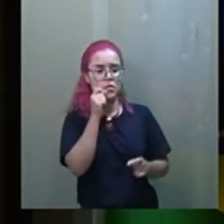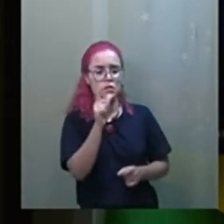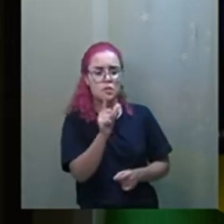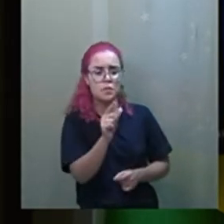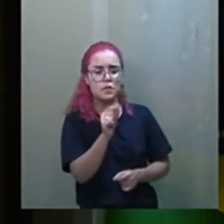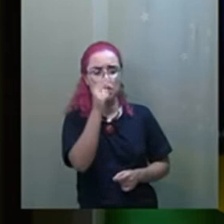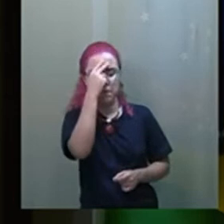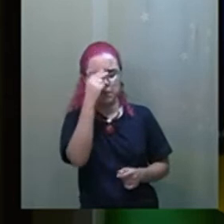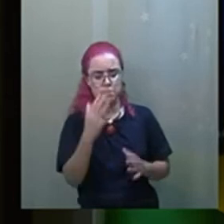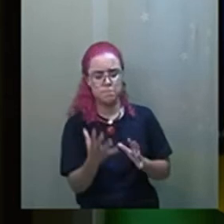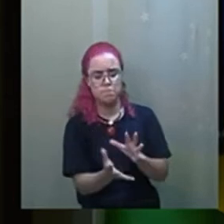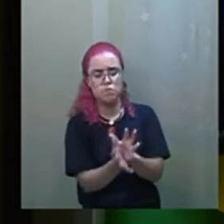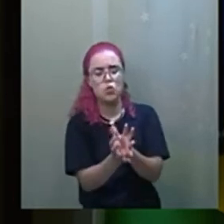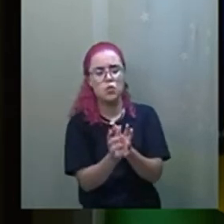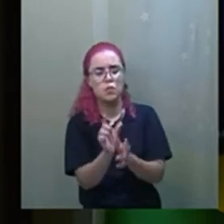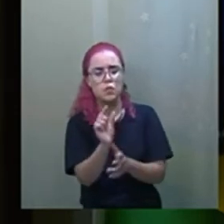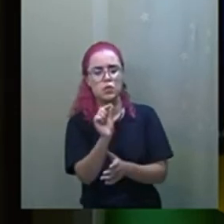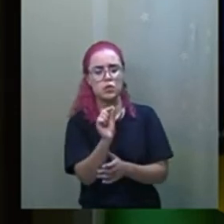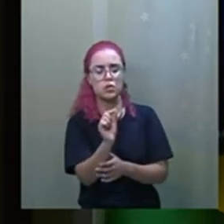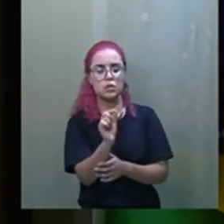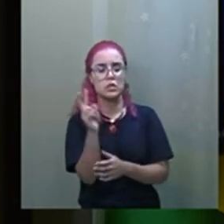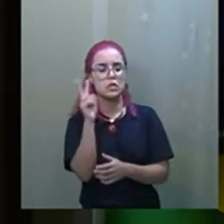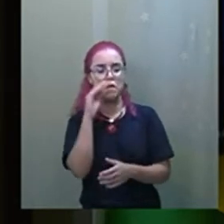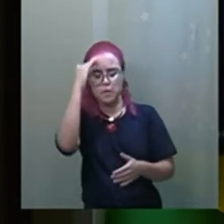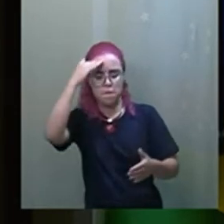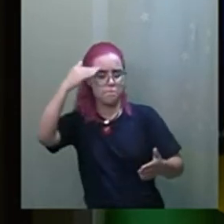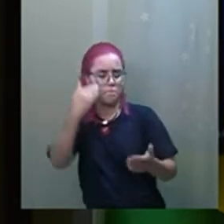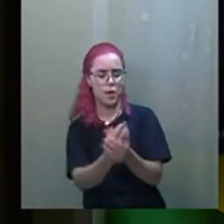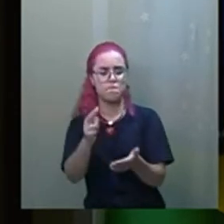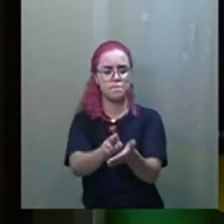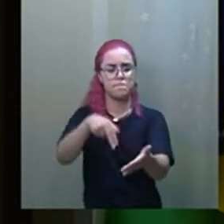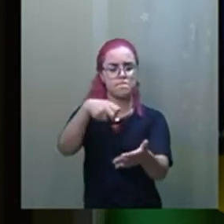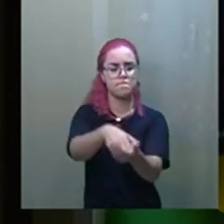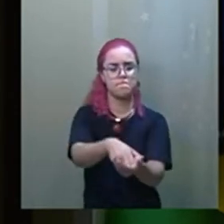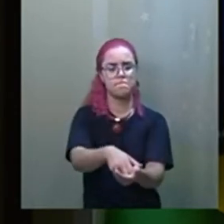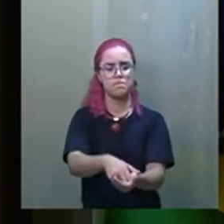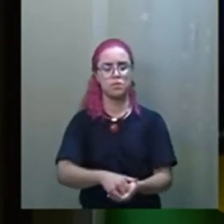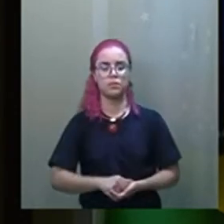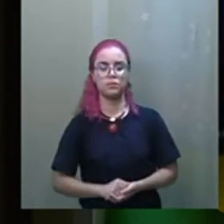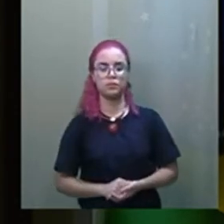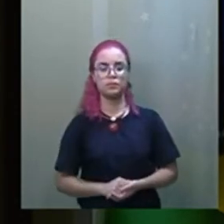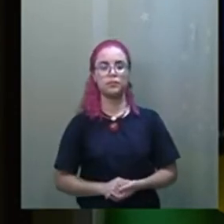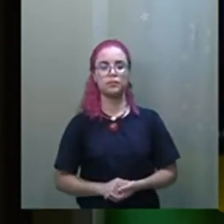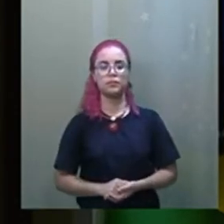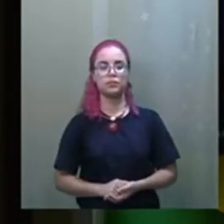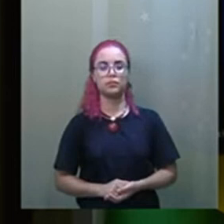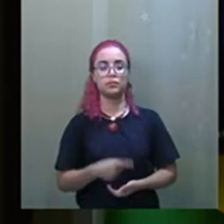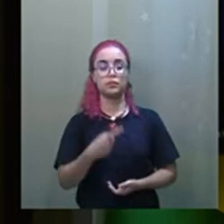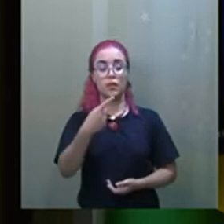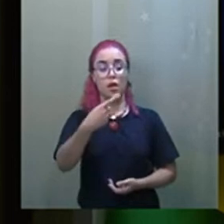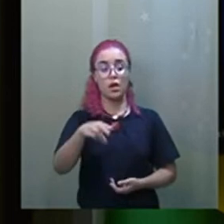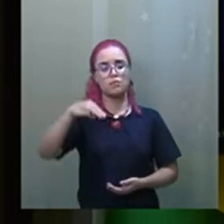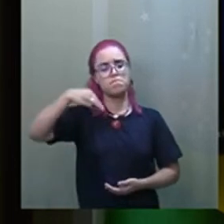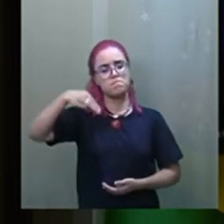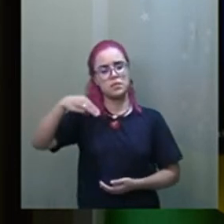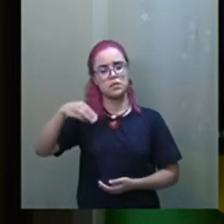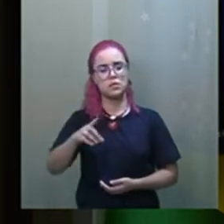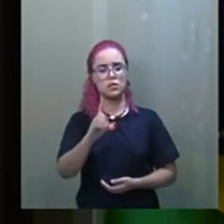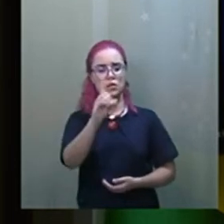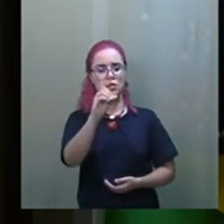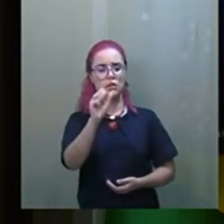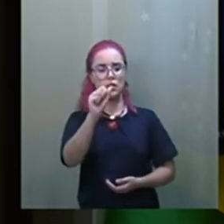minorias também. Não venham com imposições absurdas. A ministra Damares